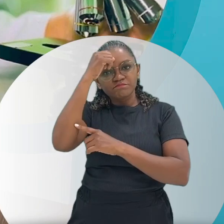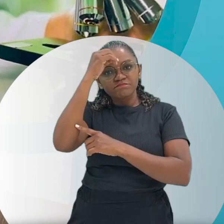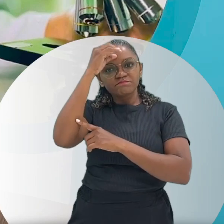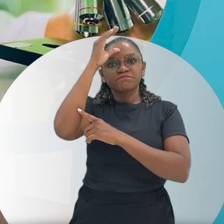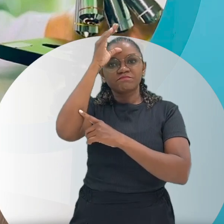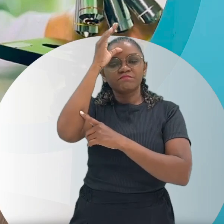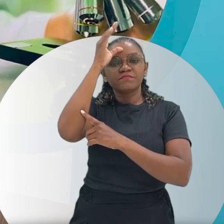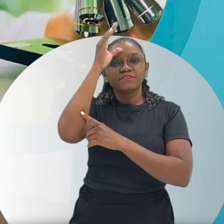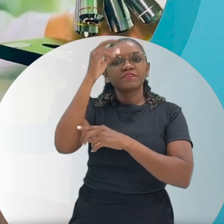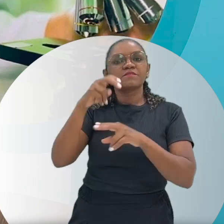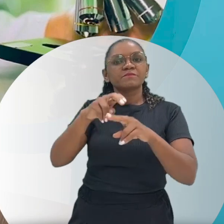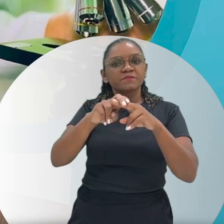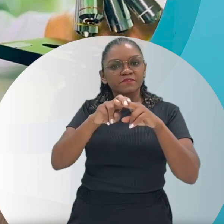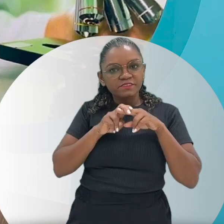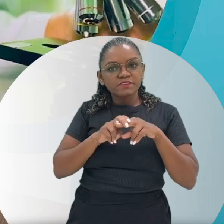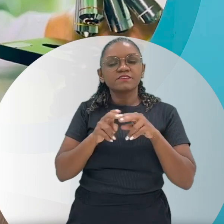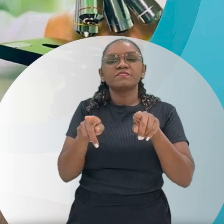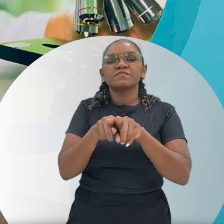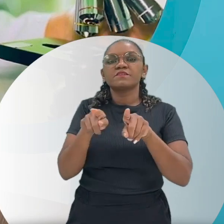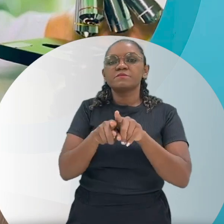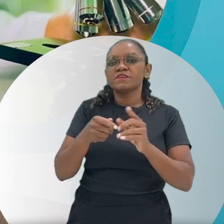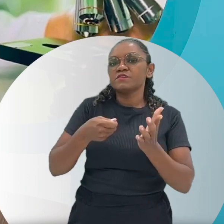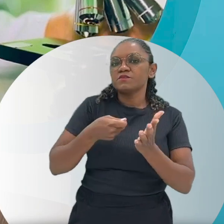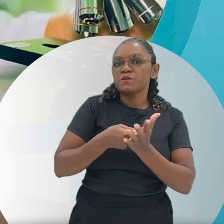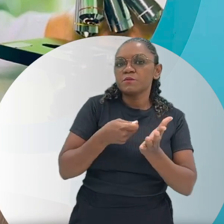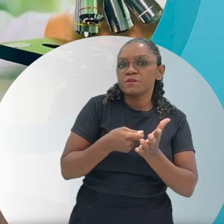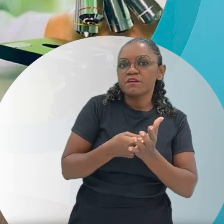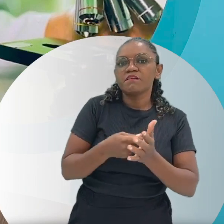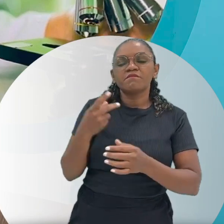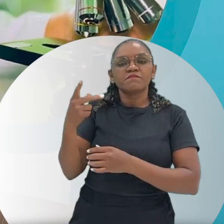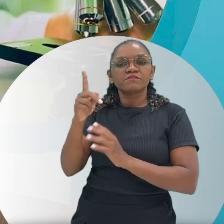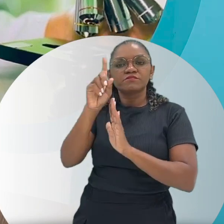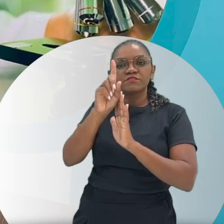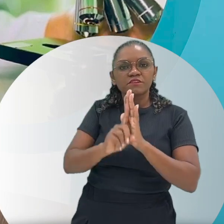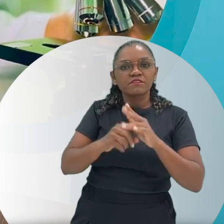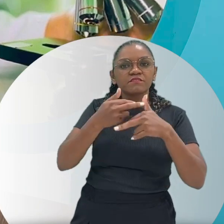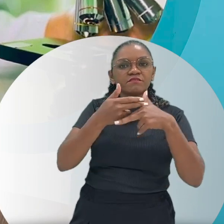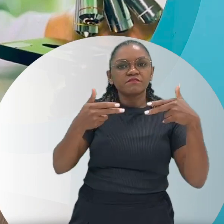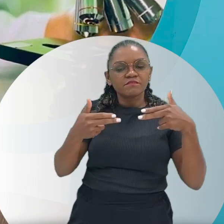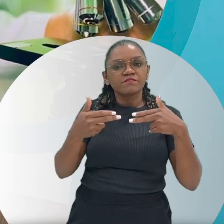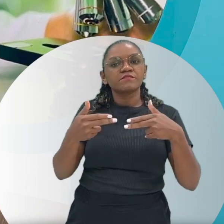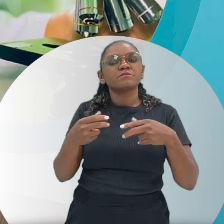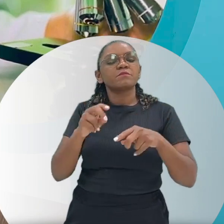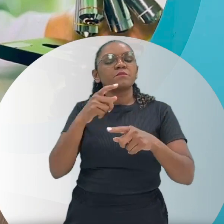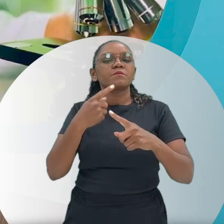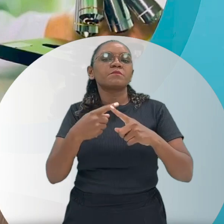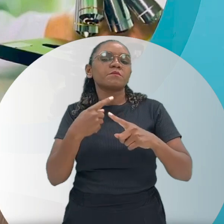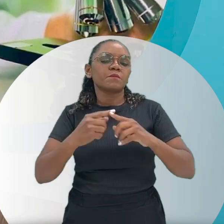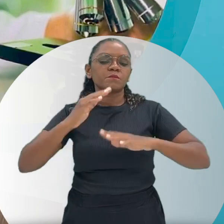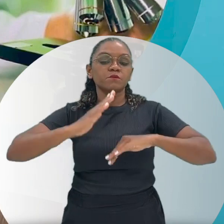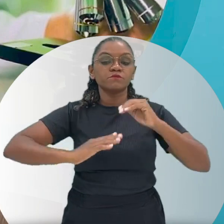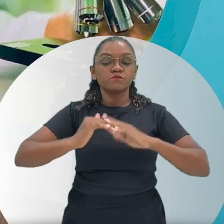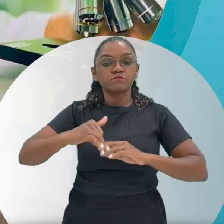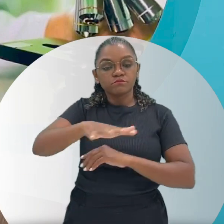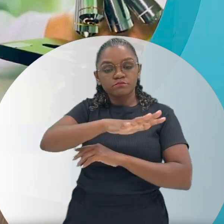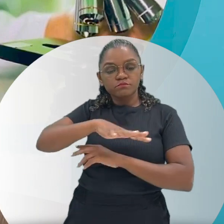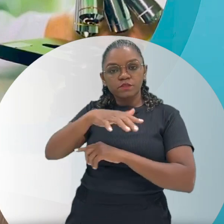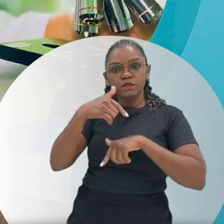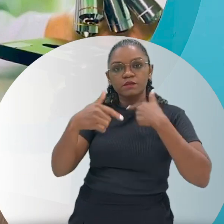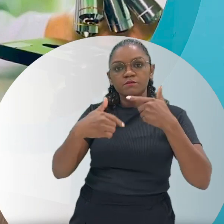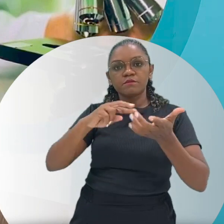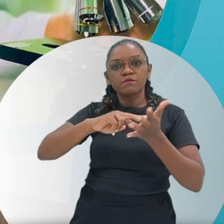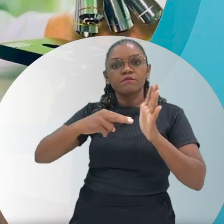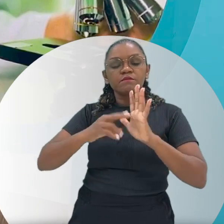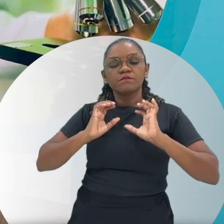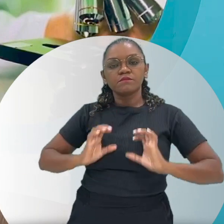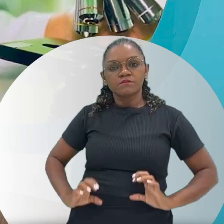possa reivindicar os seus direitos, porque também a gente, além de formar profissionais para o mundo do trabalho, a gente forma cidadãos, né? Sim. Acho que a